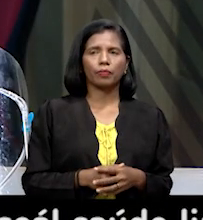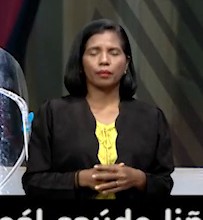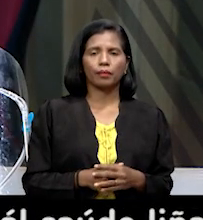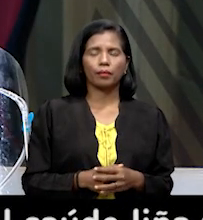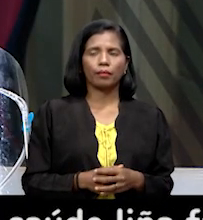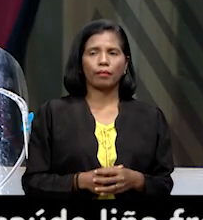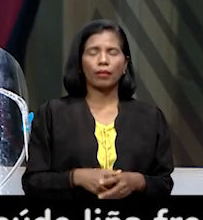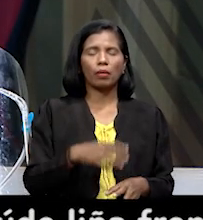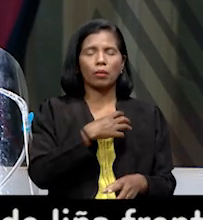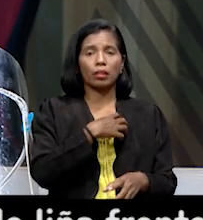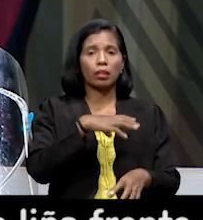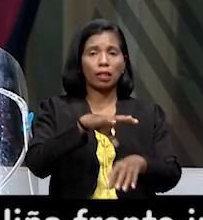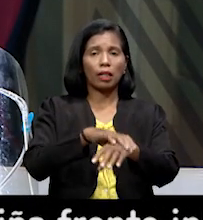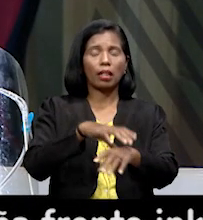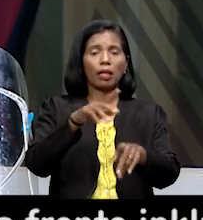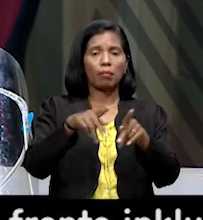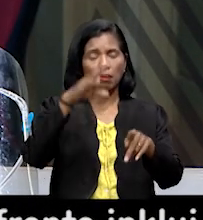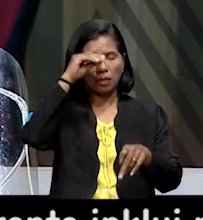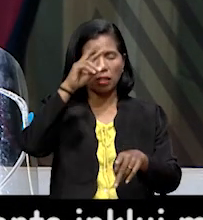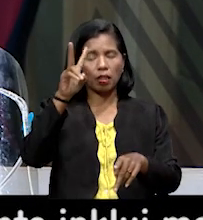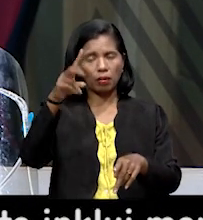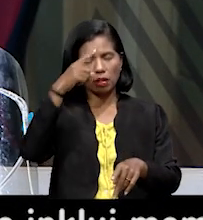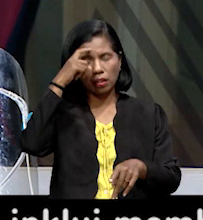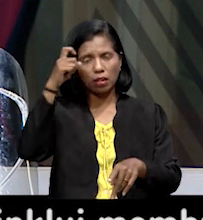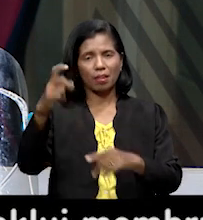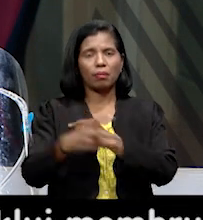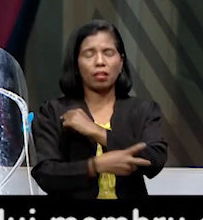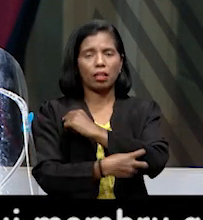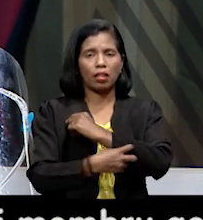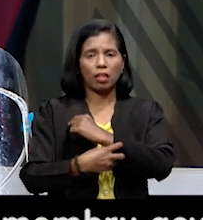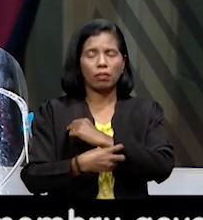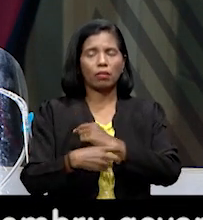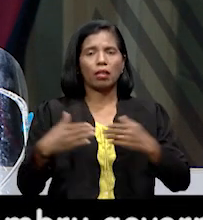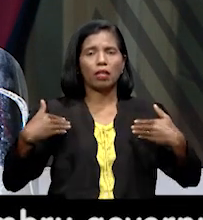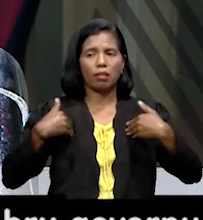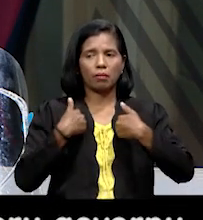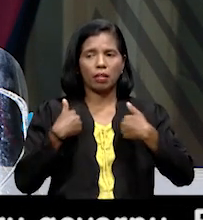Pentele captura manina em Ruatã, mas diz que um filho envolve é caso não animal.